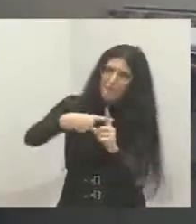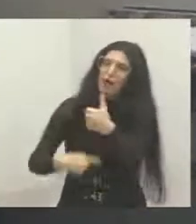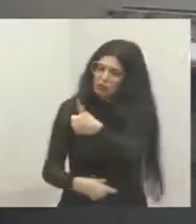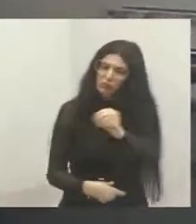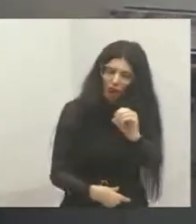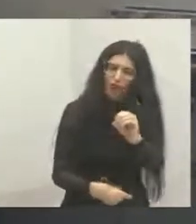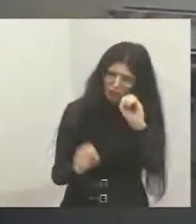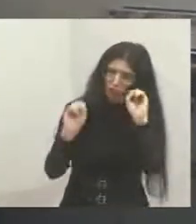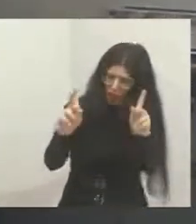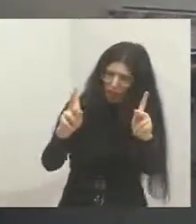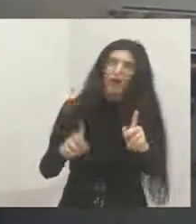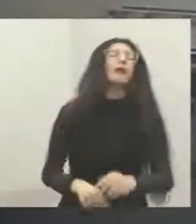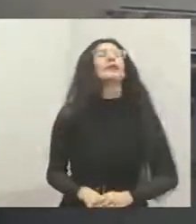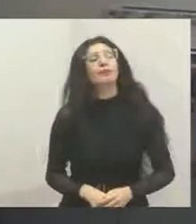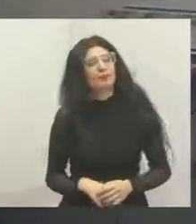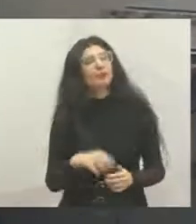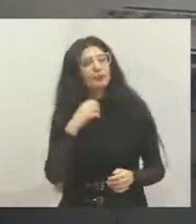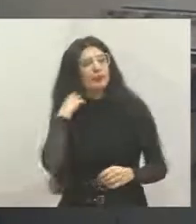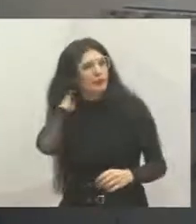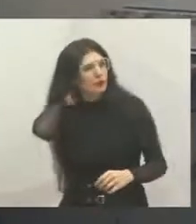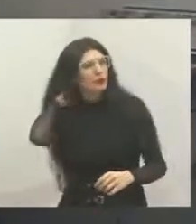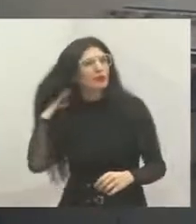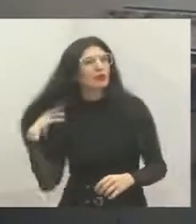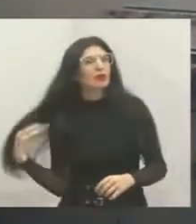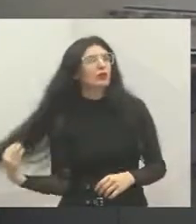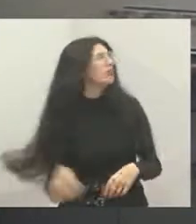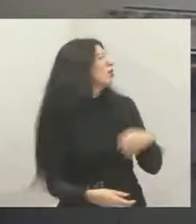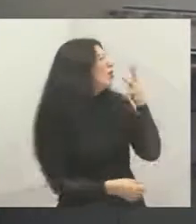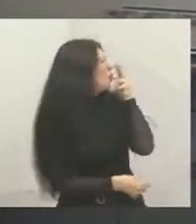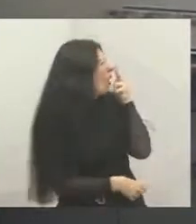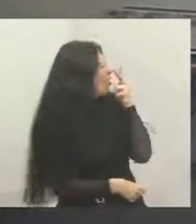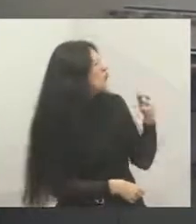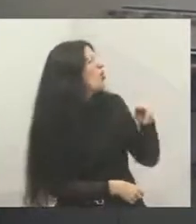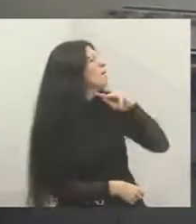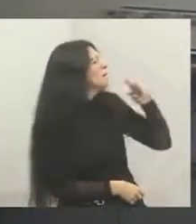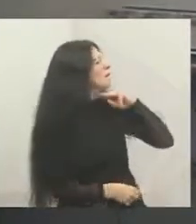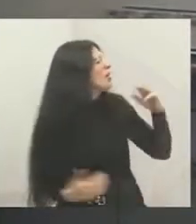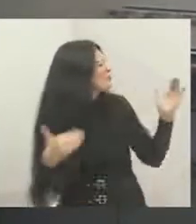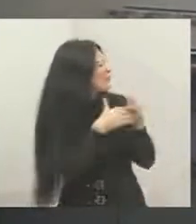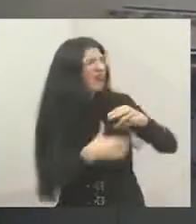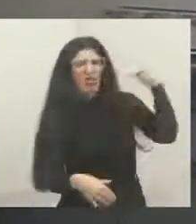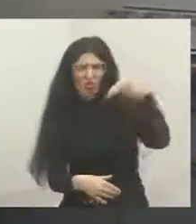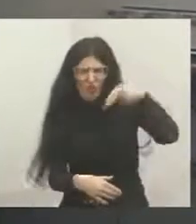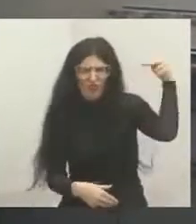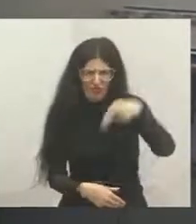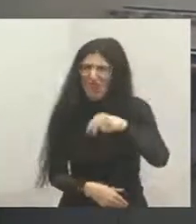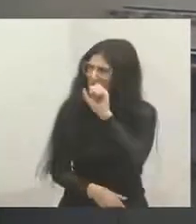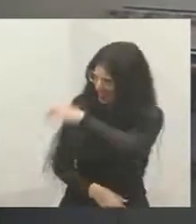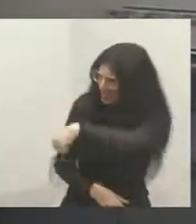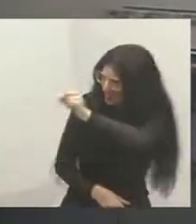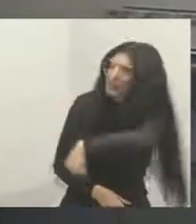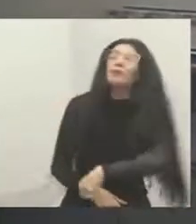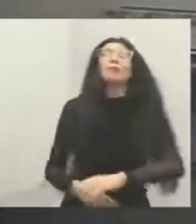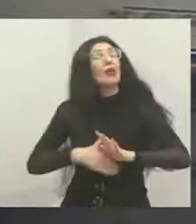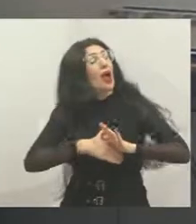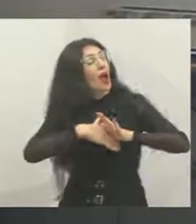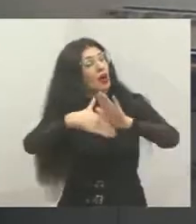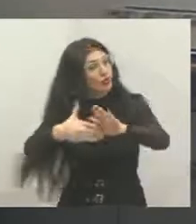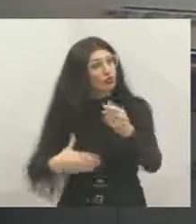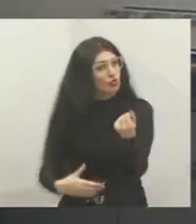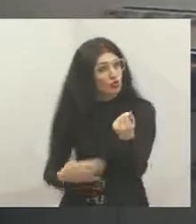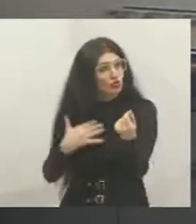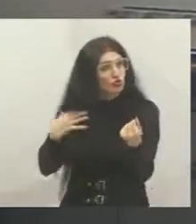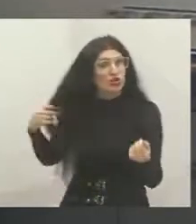ele está fazendo. Se eu não me engano, é março a novembro, não é? Então, essa é uma ajuda financeira, não tem vinculação